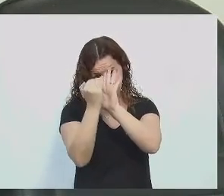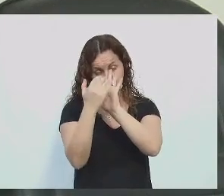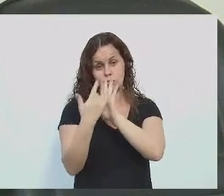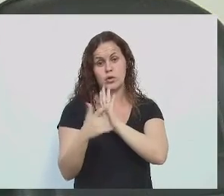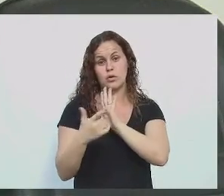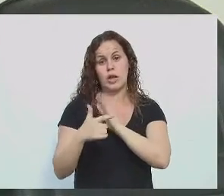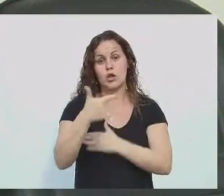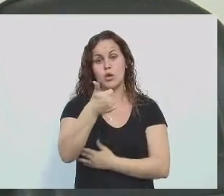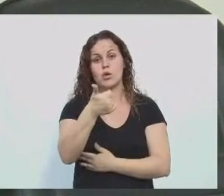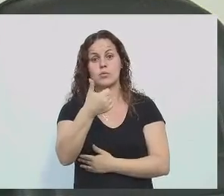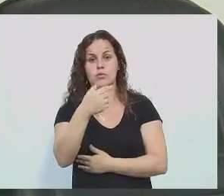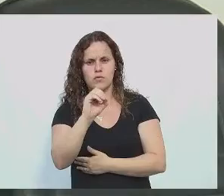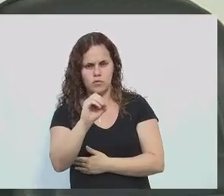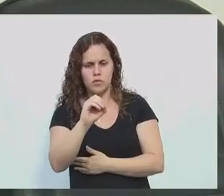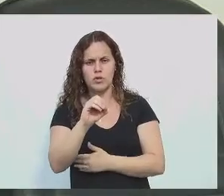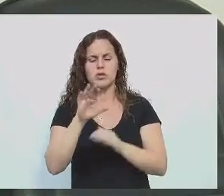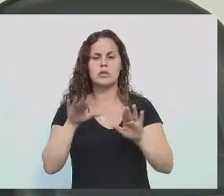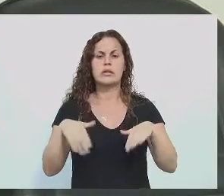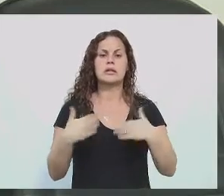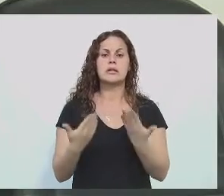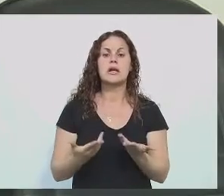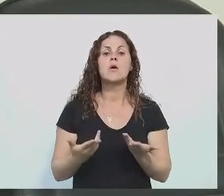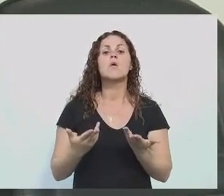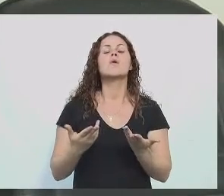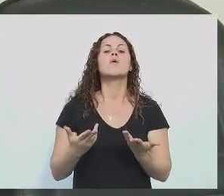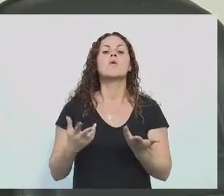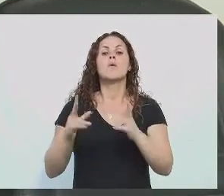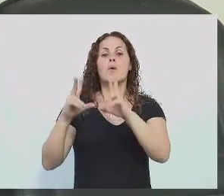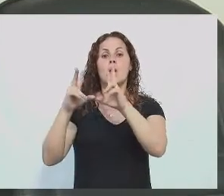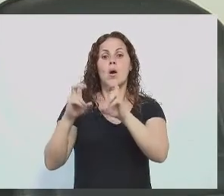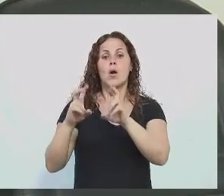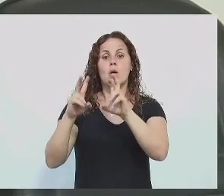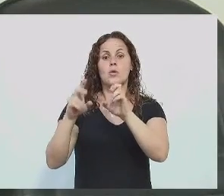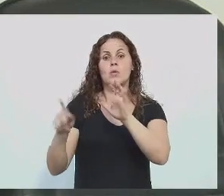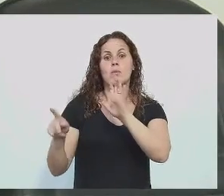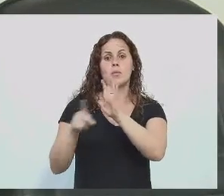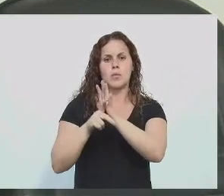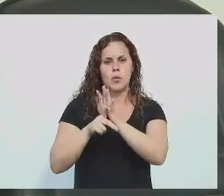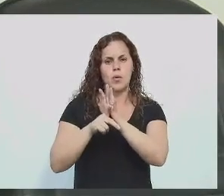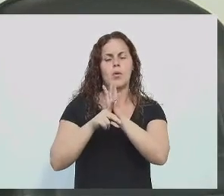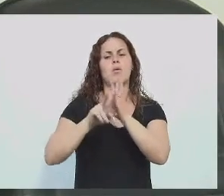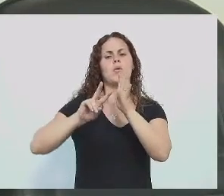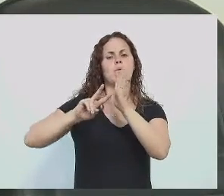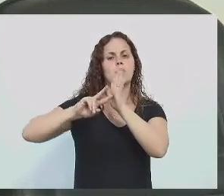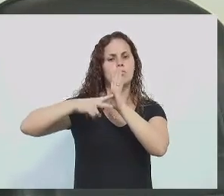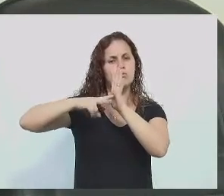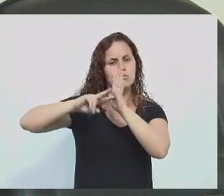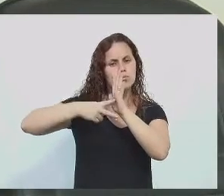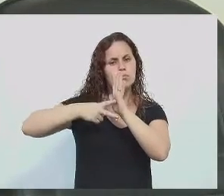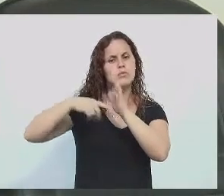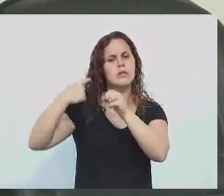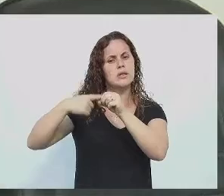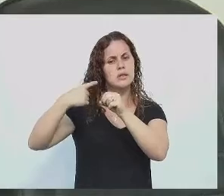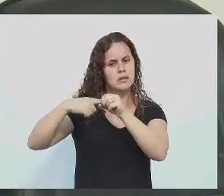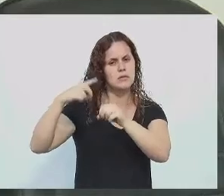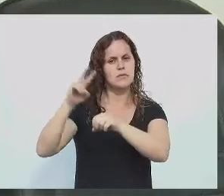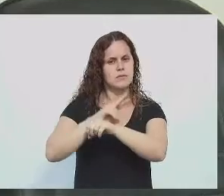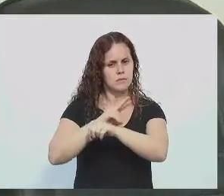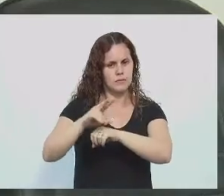de 2020, que trata da adequação das alíquotas do Instituto de Previdência do município de